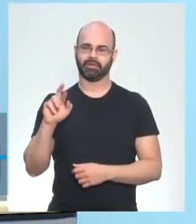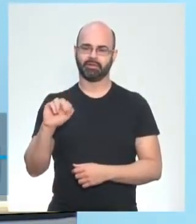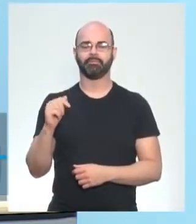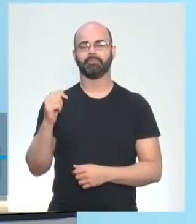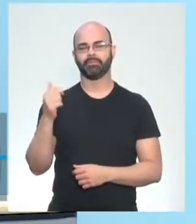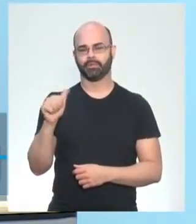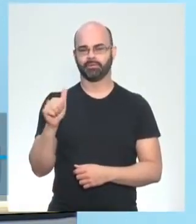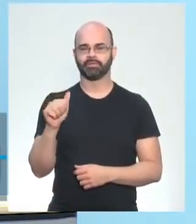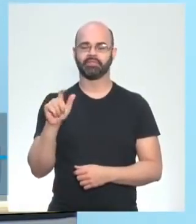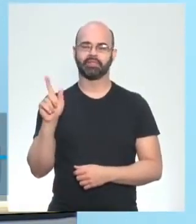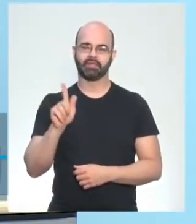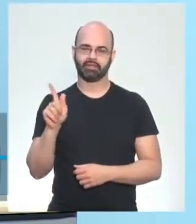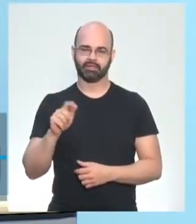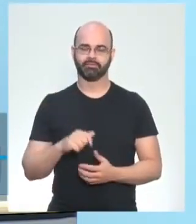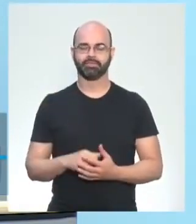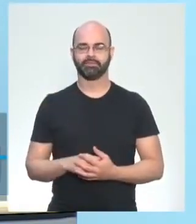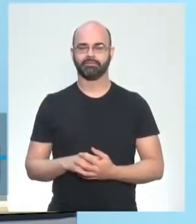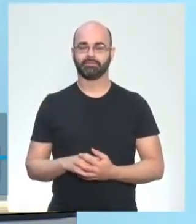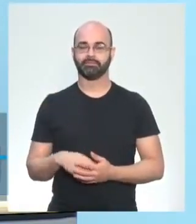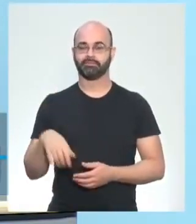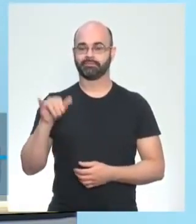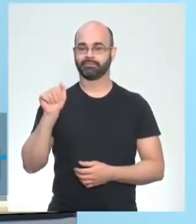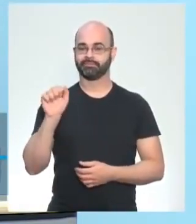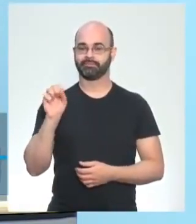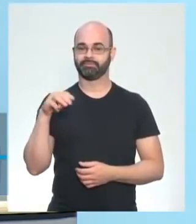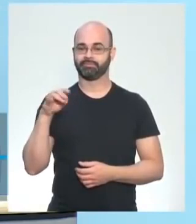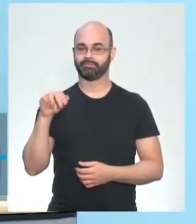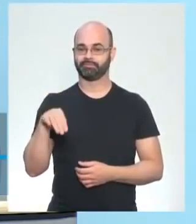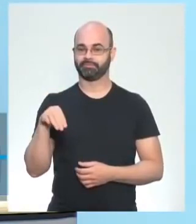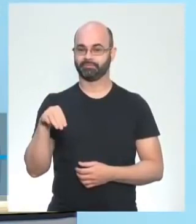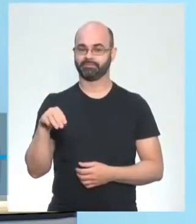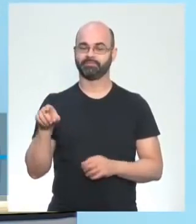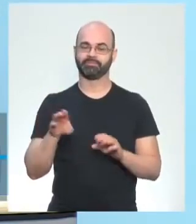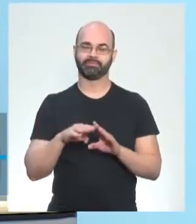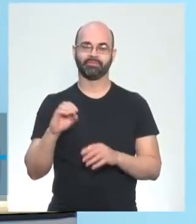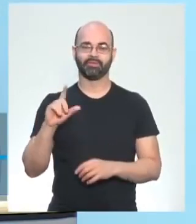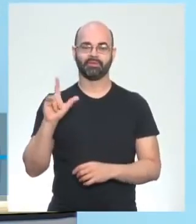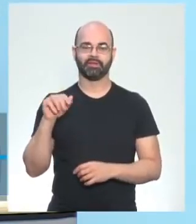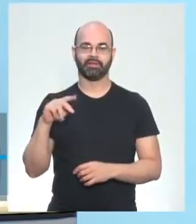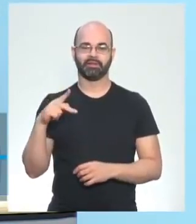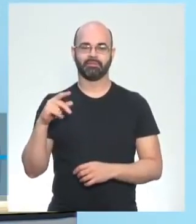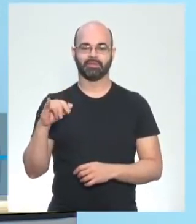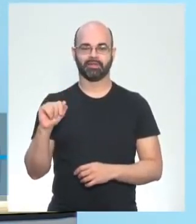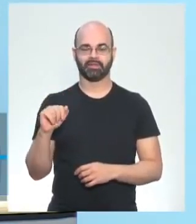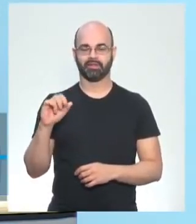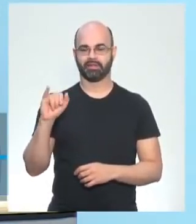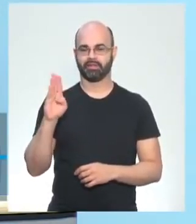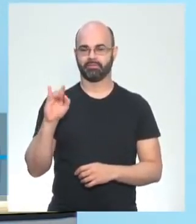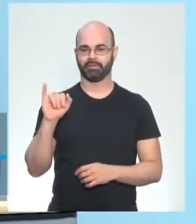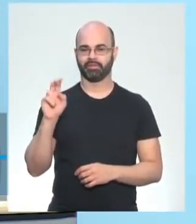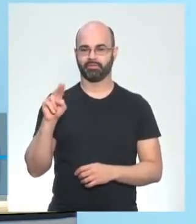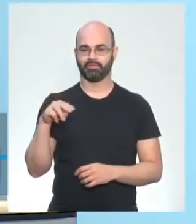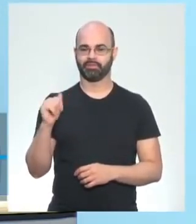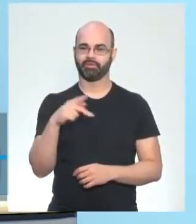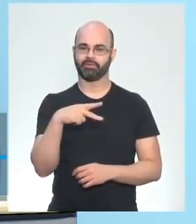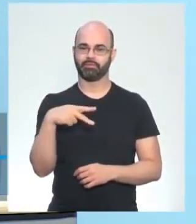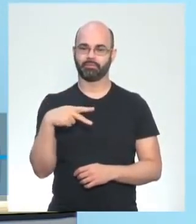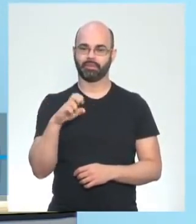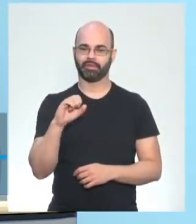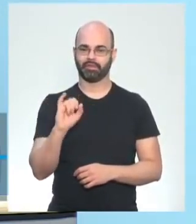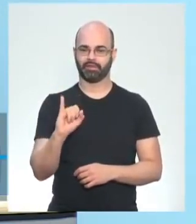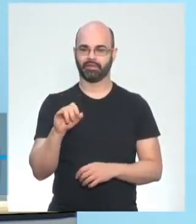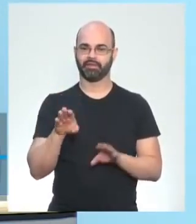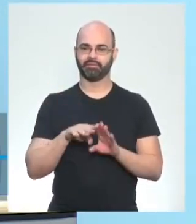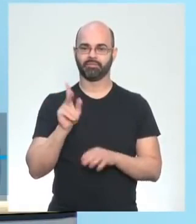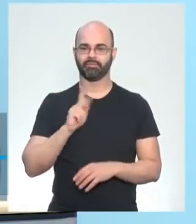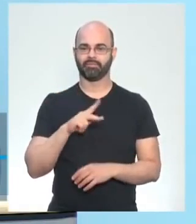dessa forma as alunas Yasmin, do 7º C, da PEI Olímpia Falsa em Biúna, também a PEI Conceição da Costa Neve, do